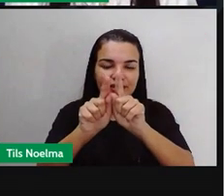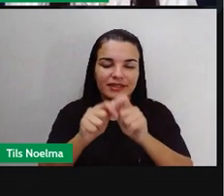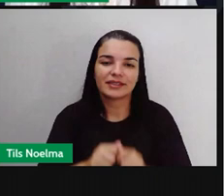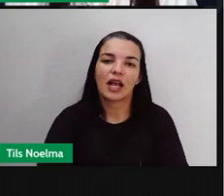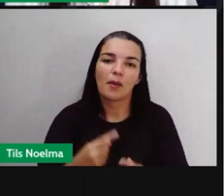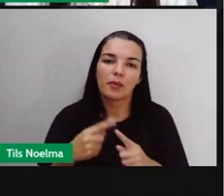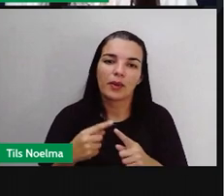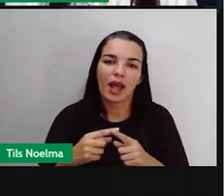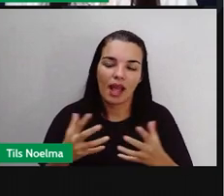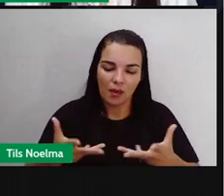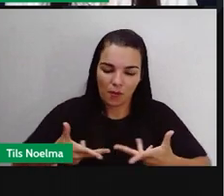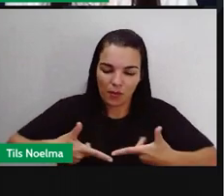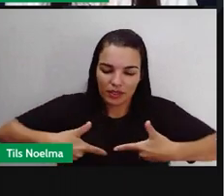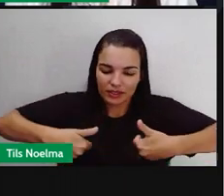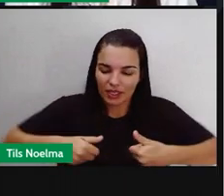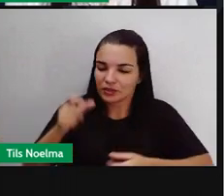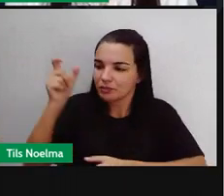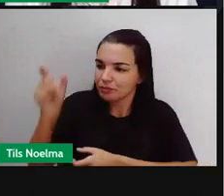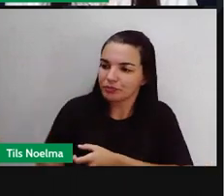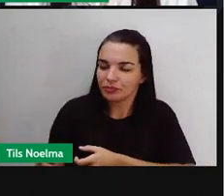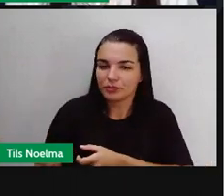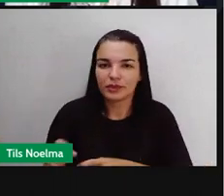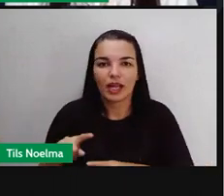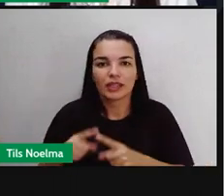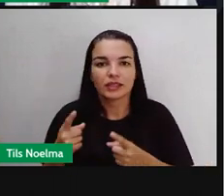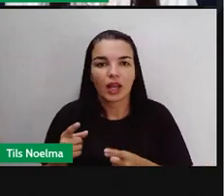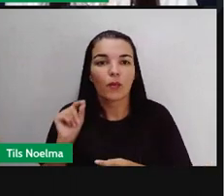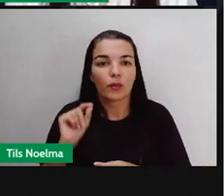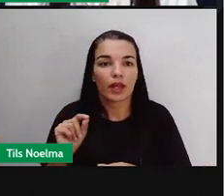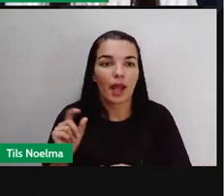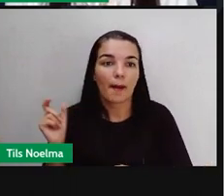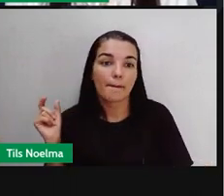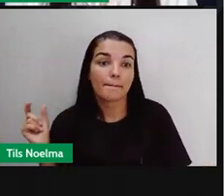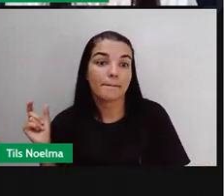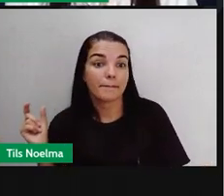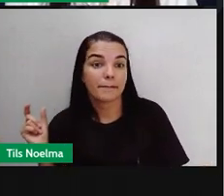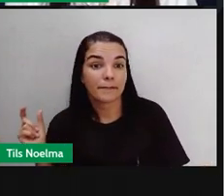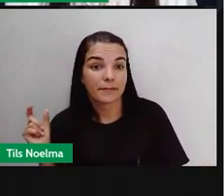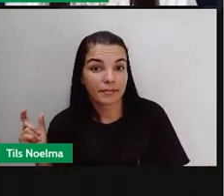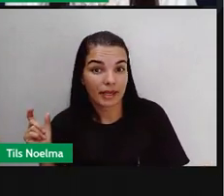Um ser. Todos esses substantivos,